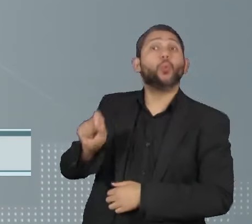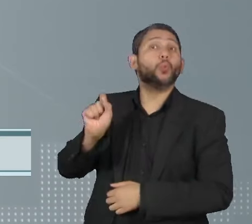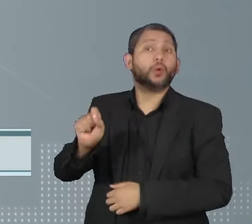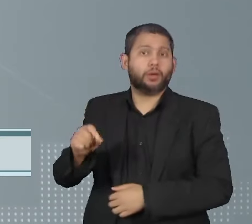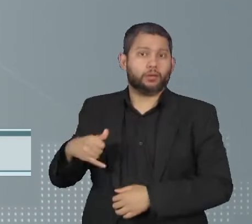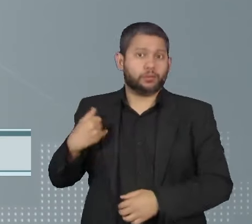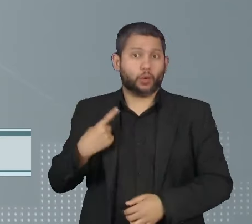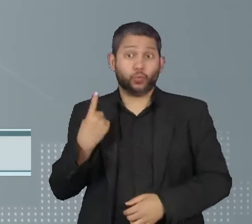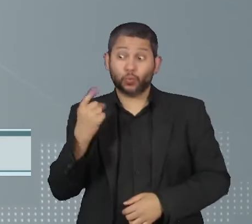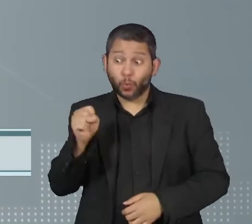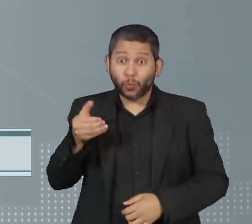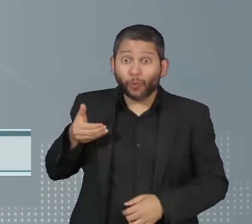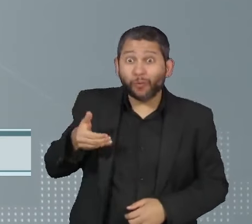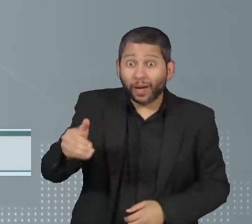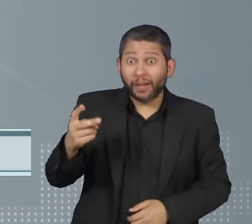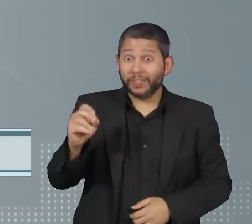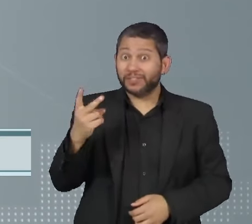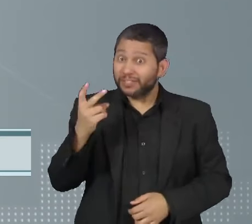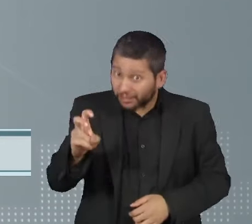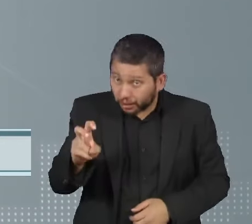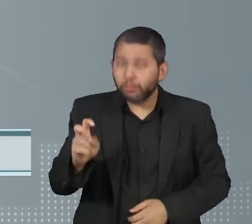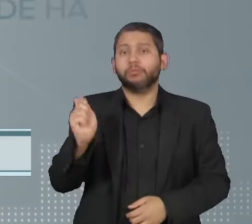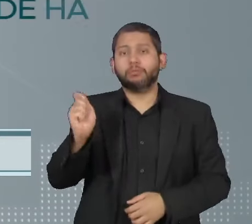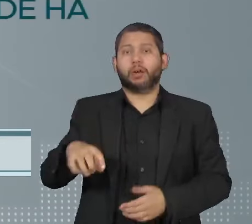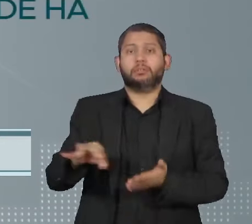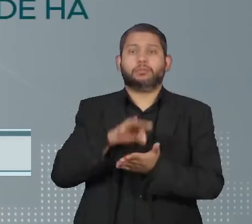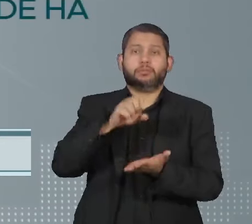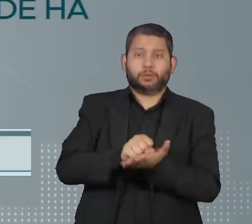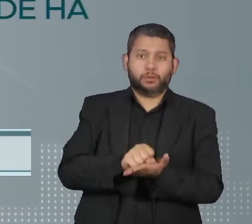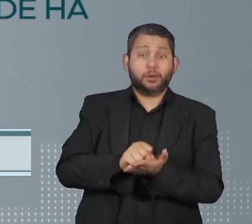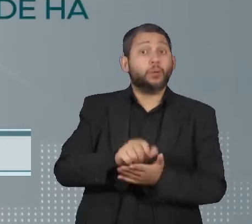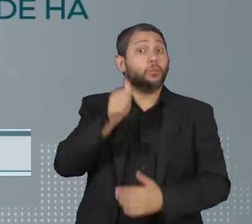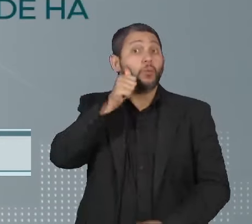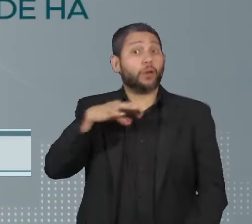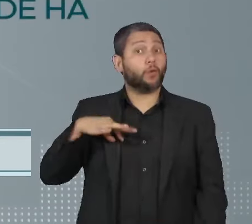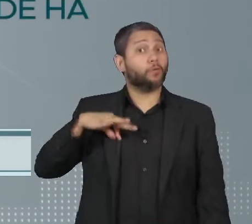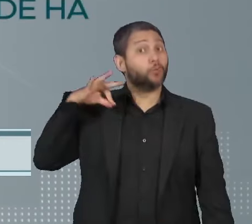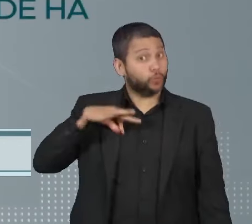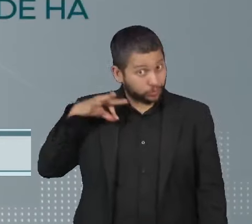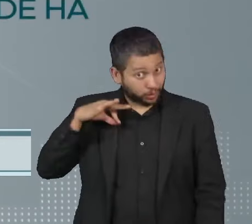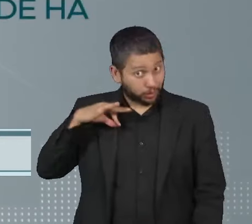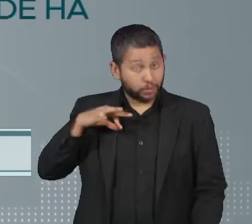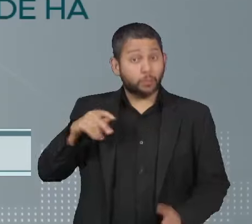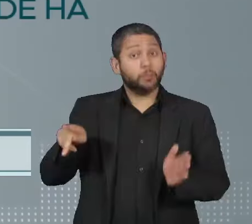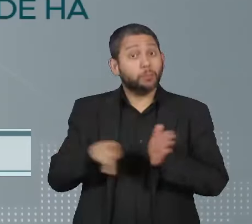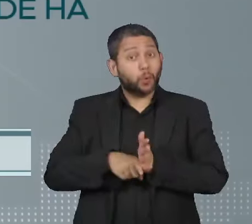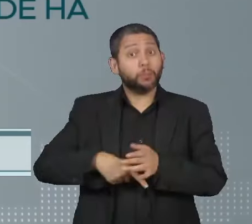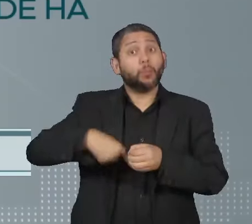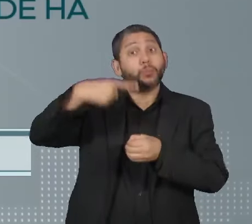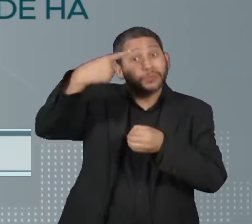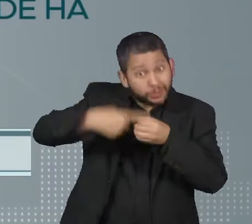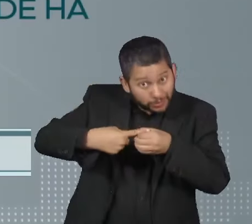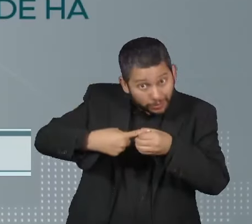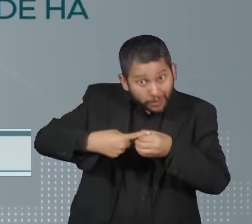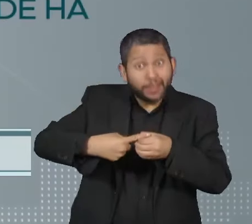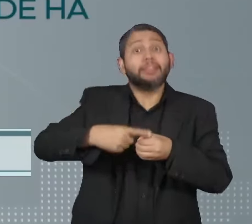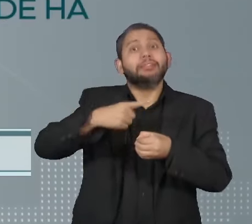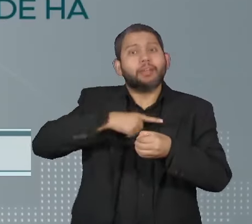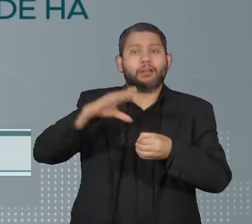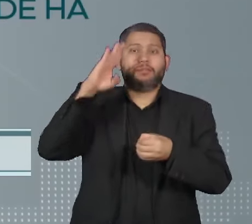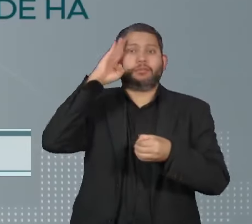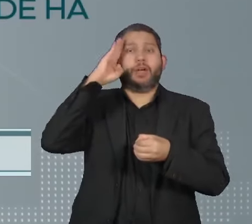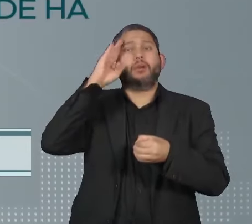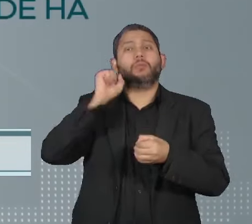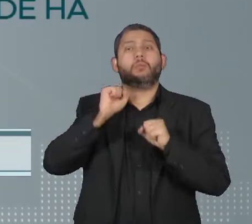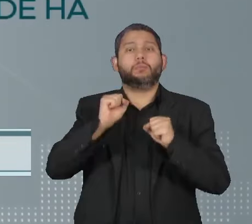completar 18 anos em 2025. Só serão aceitas voluntárias que moram em município onde há unidade do Exército,